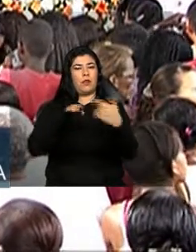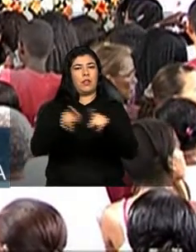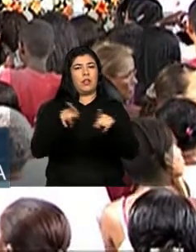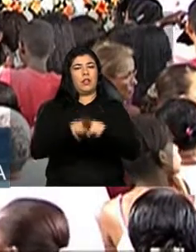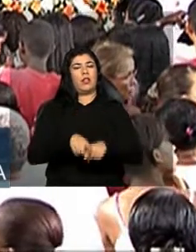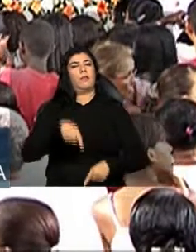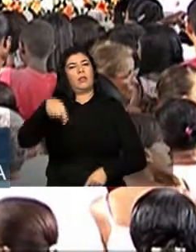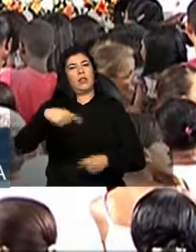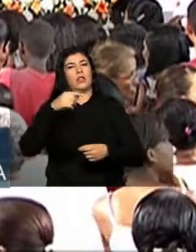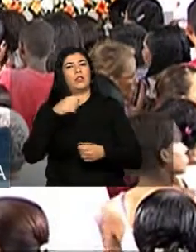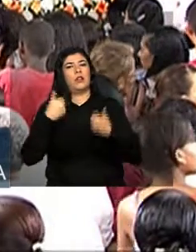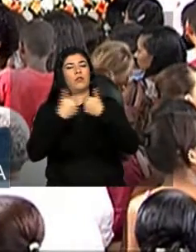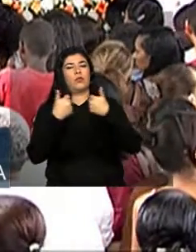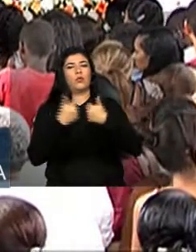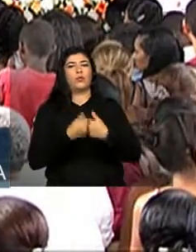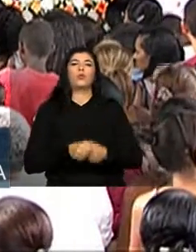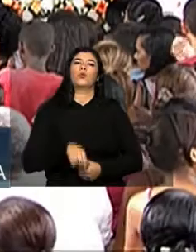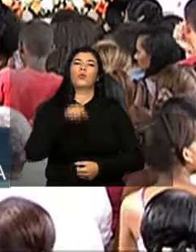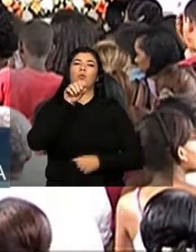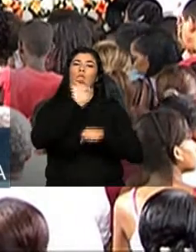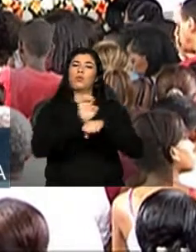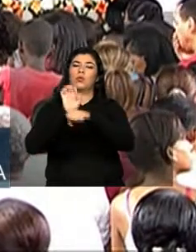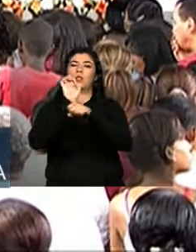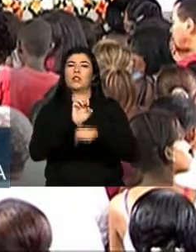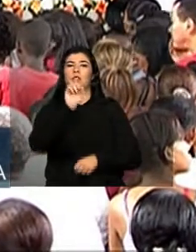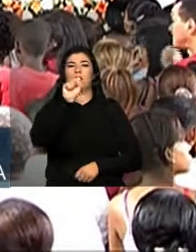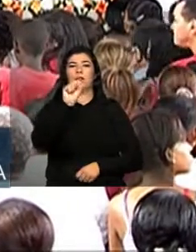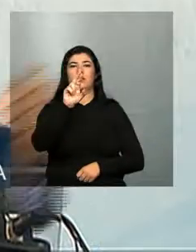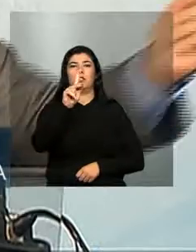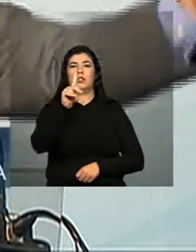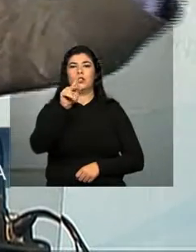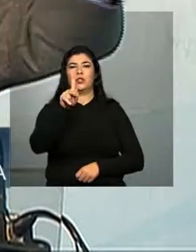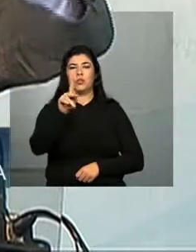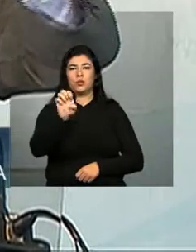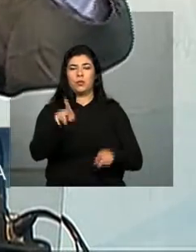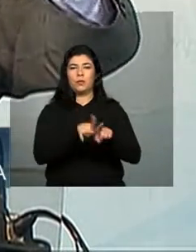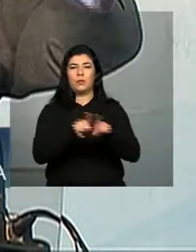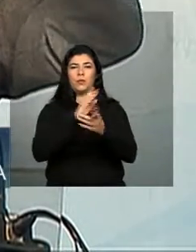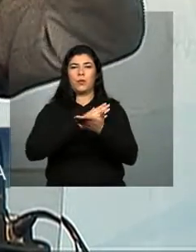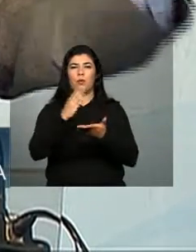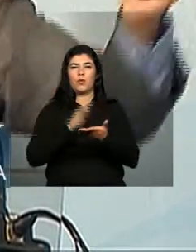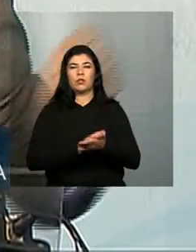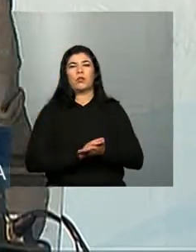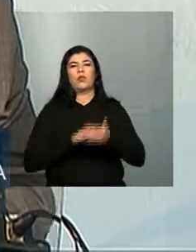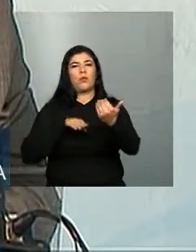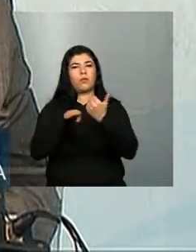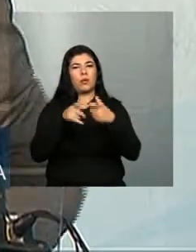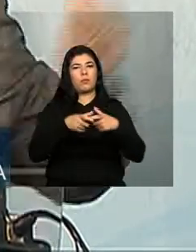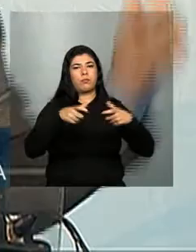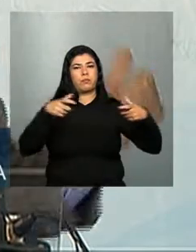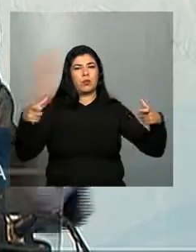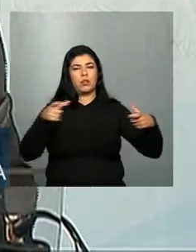a divisa de Sergipe. A senhora também iniciou a duplicação do anel de Feira Oeste.